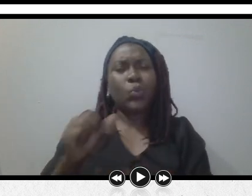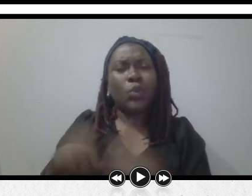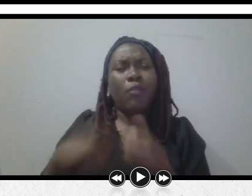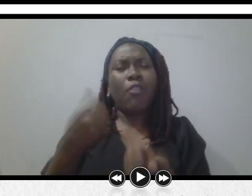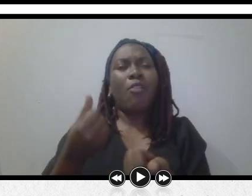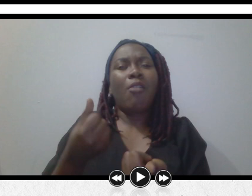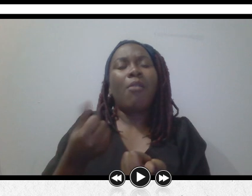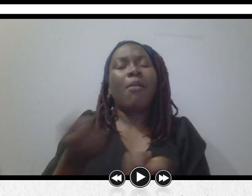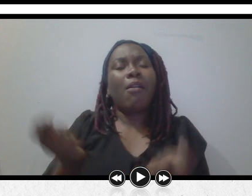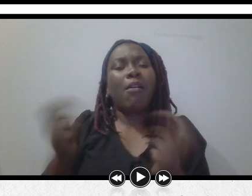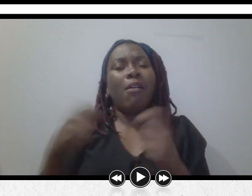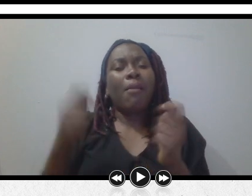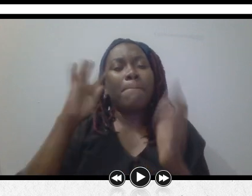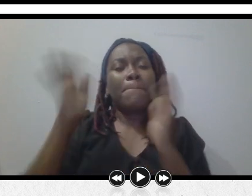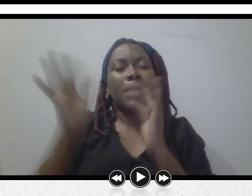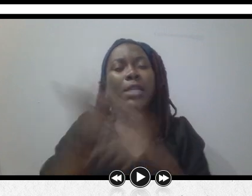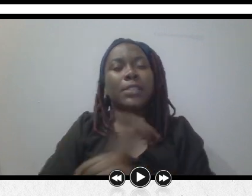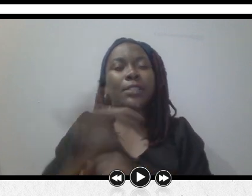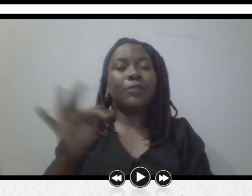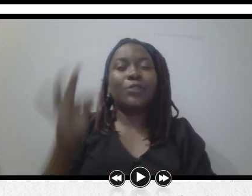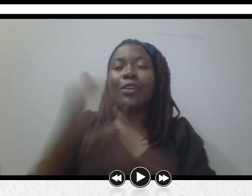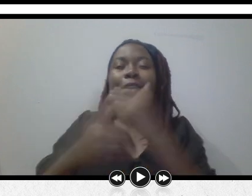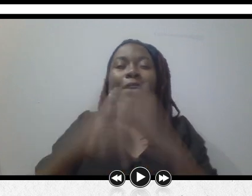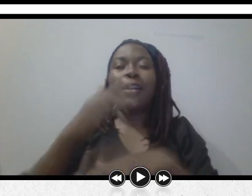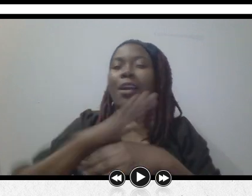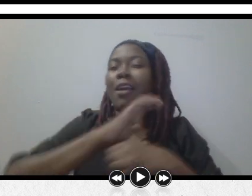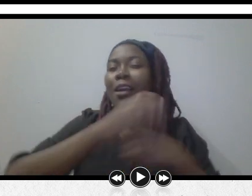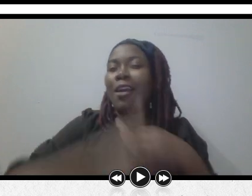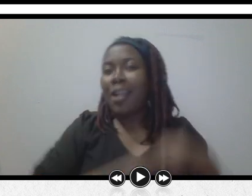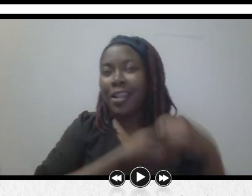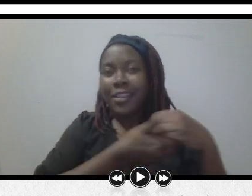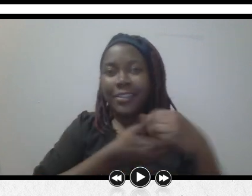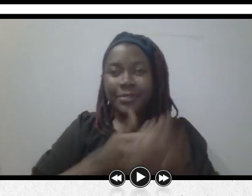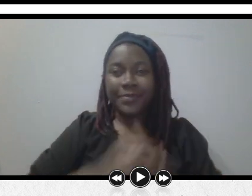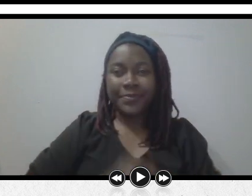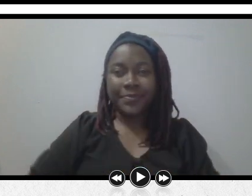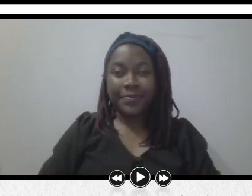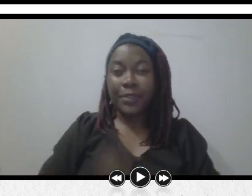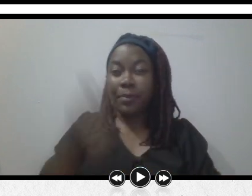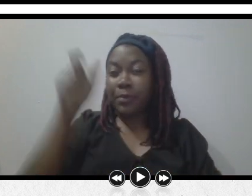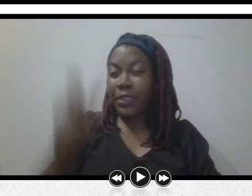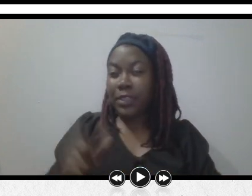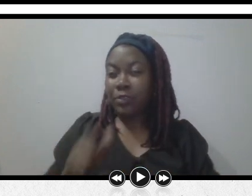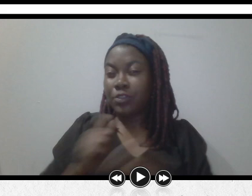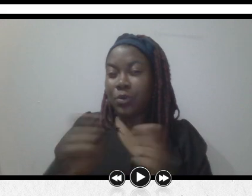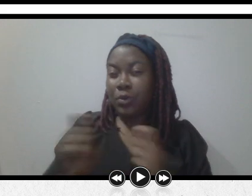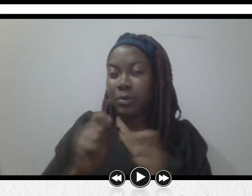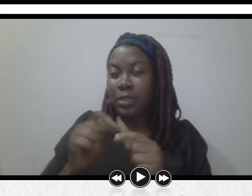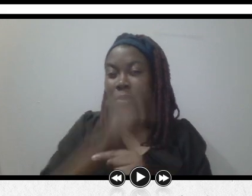perde, tudo se transforma. E a partir disso, é possível pensar alternativas para um futuro cada vez mais